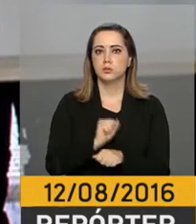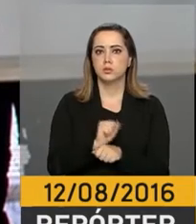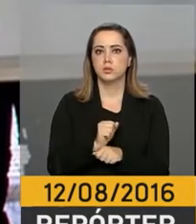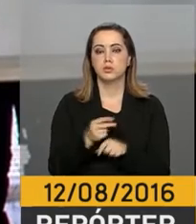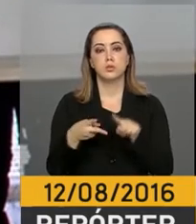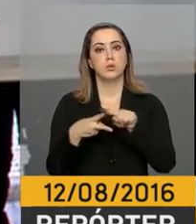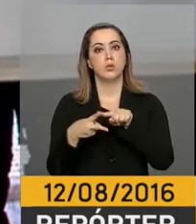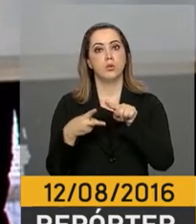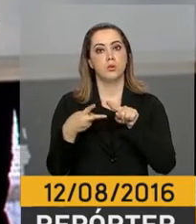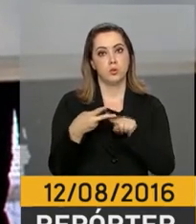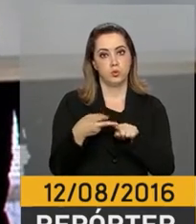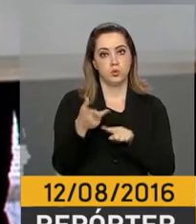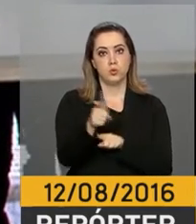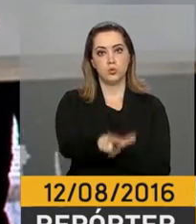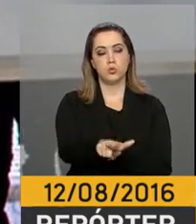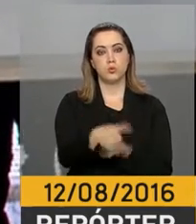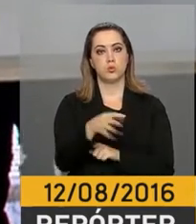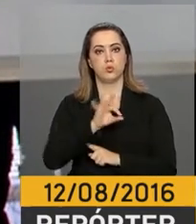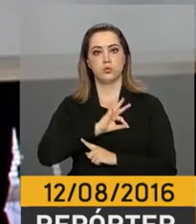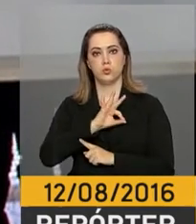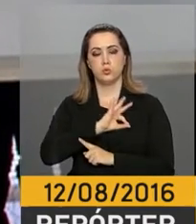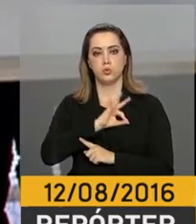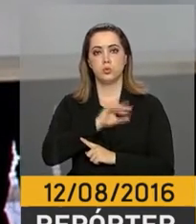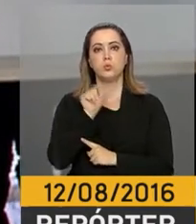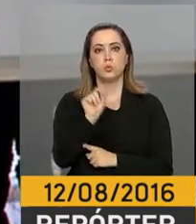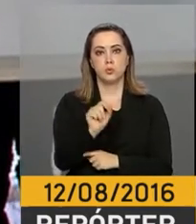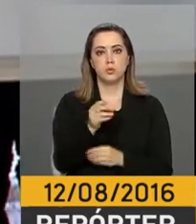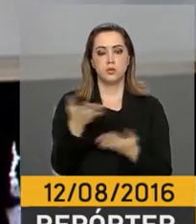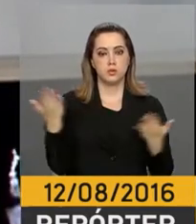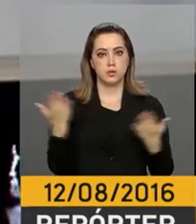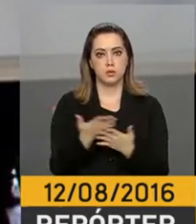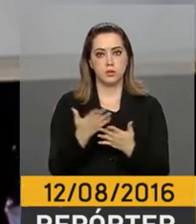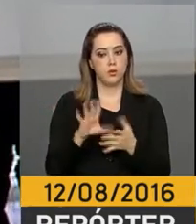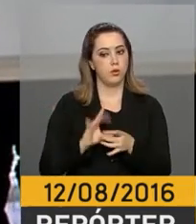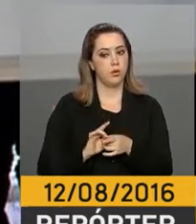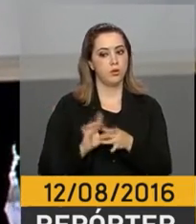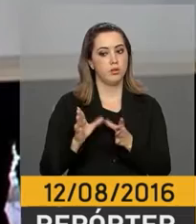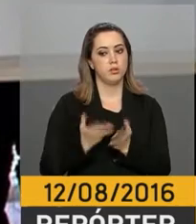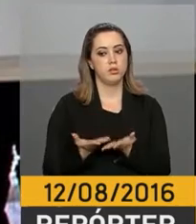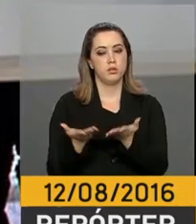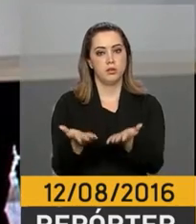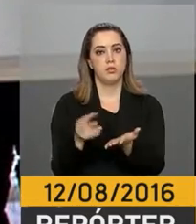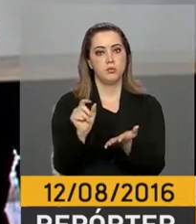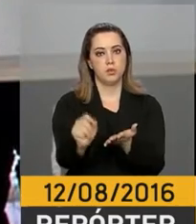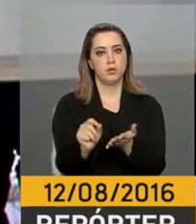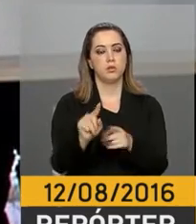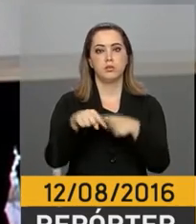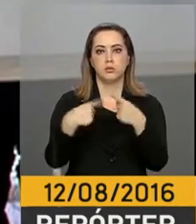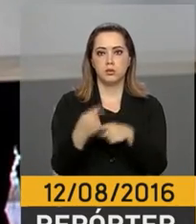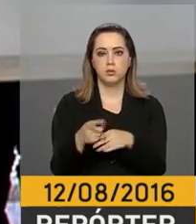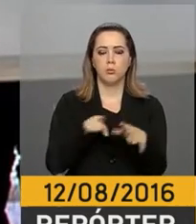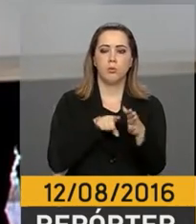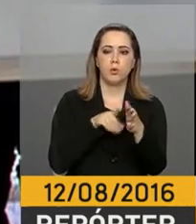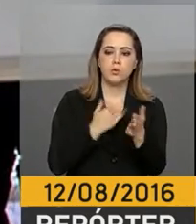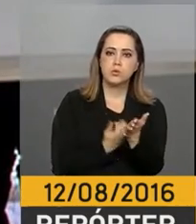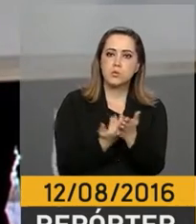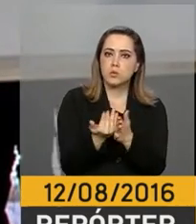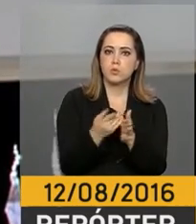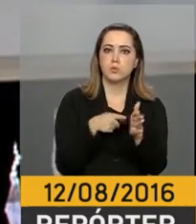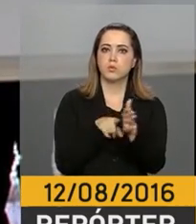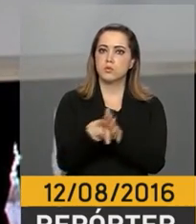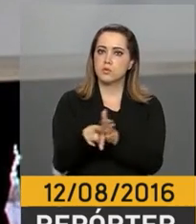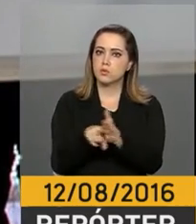dois sejam liberados pelo acompanhamento psicológico para que sejam interrogados e aí sim proceder o inquérito, proceder